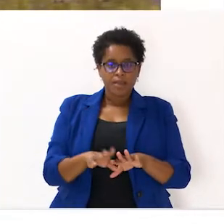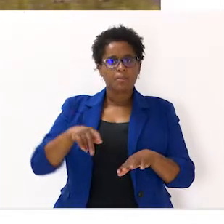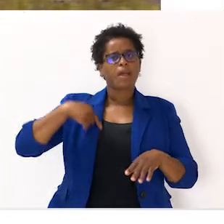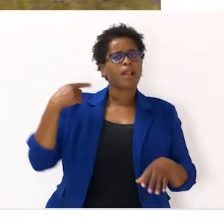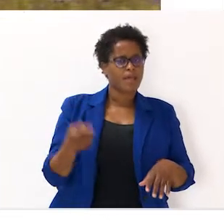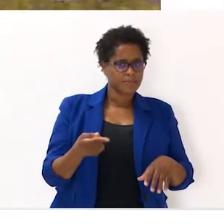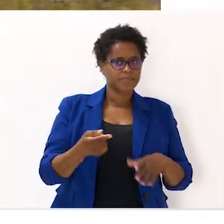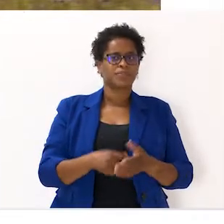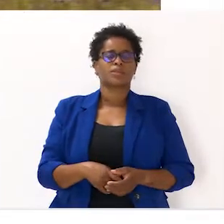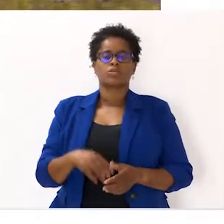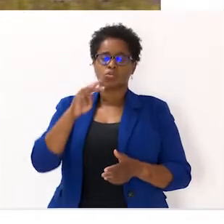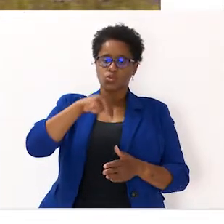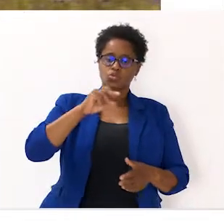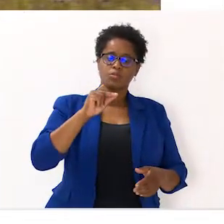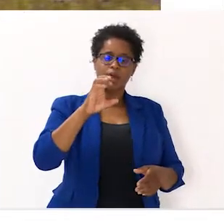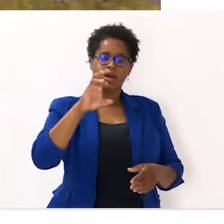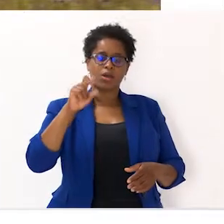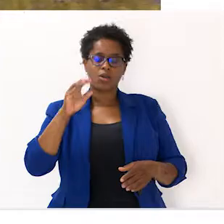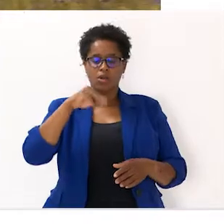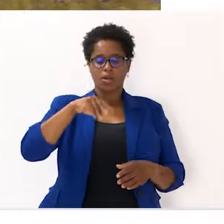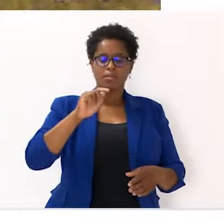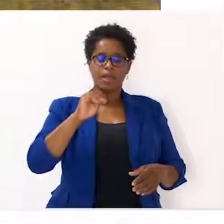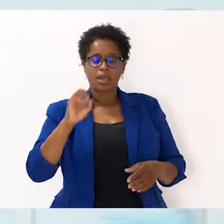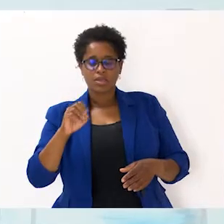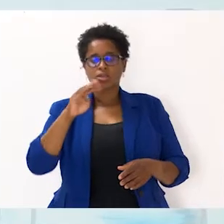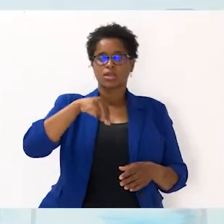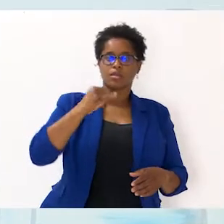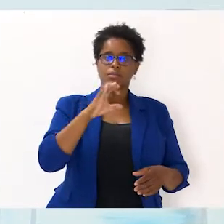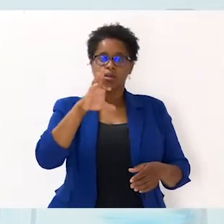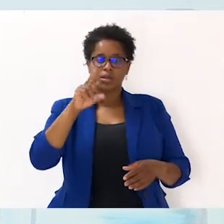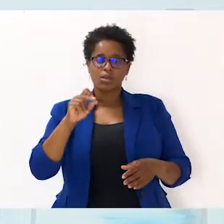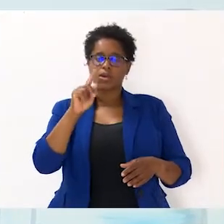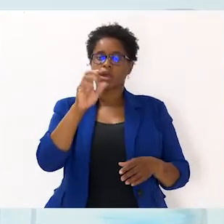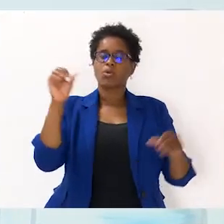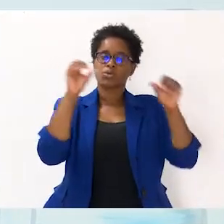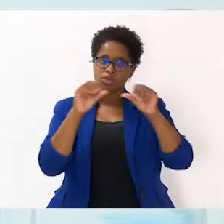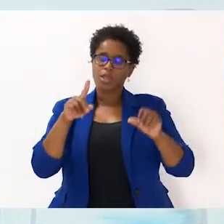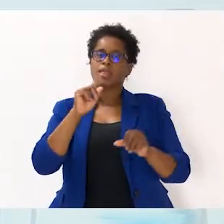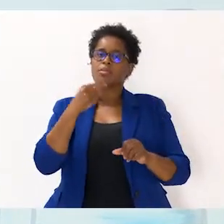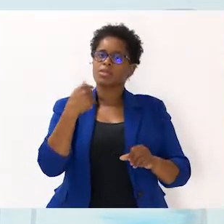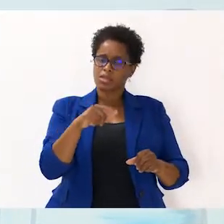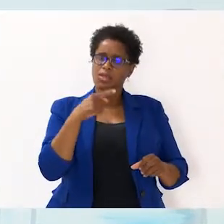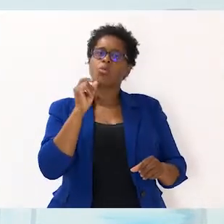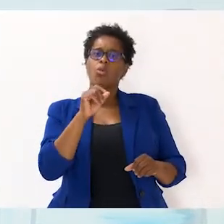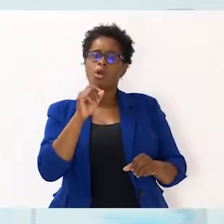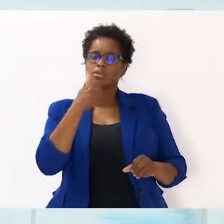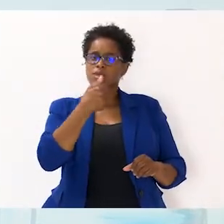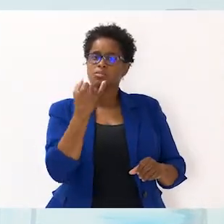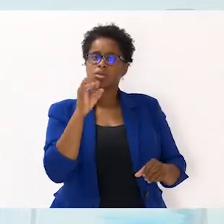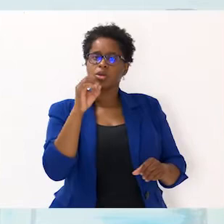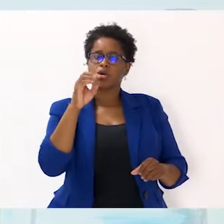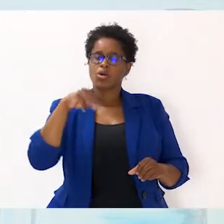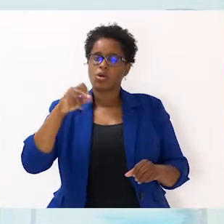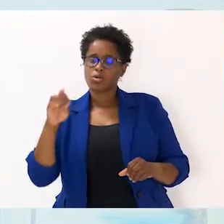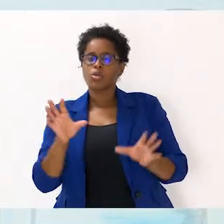além dos macro, meso e microecossistema, tem aqueles também que são chamados de biomas. O que são biomas? Conjunto